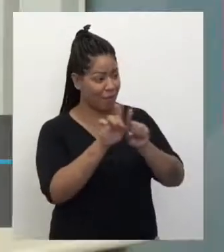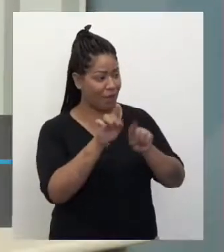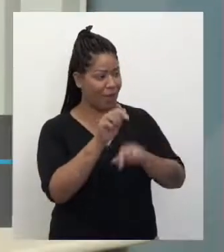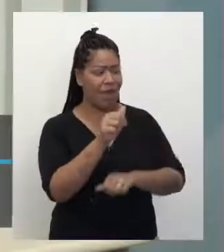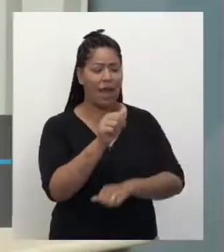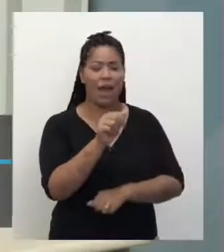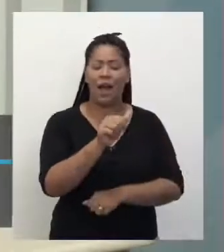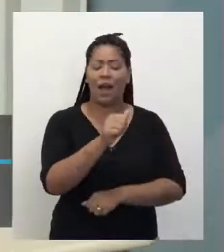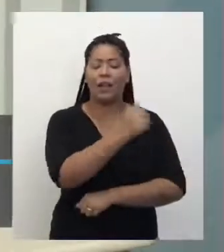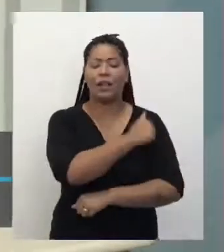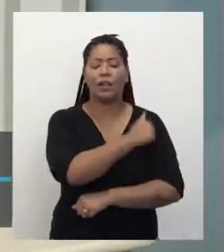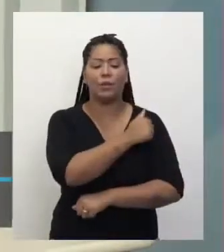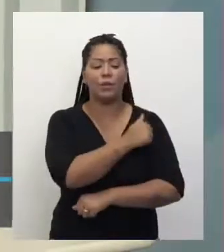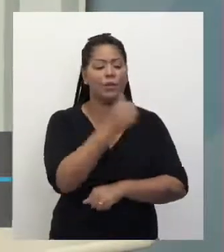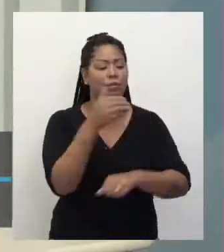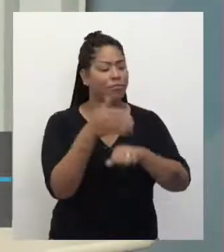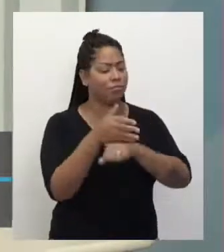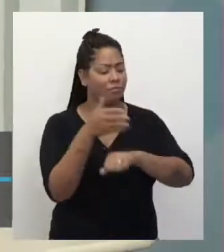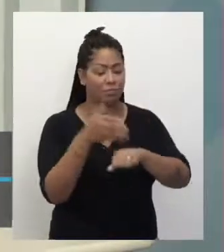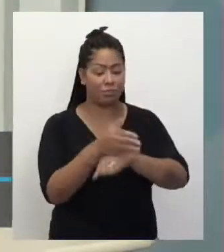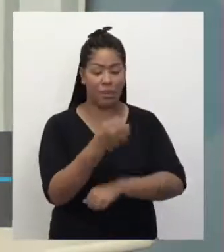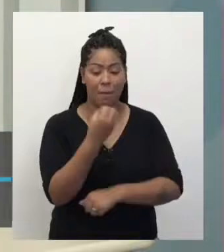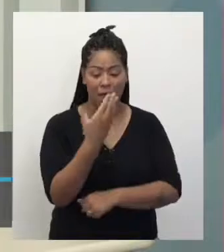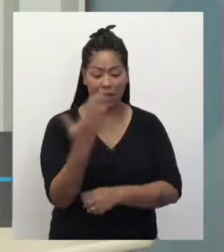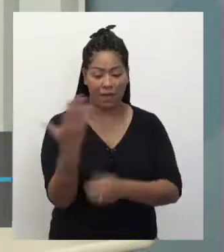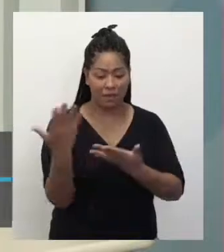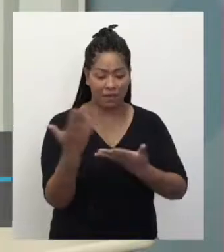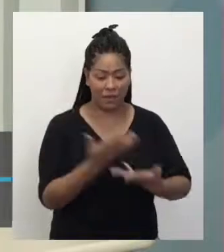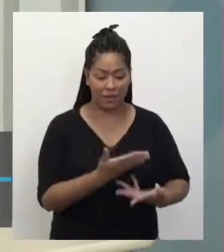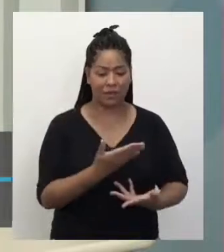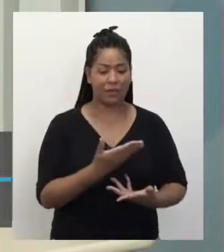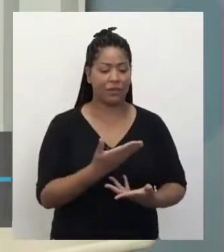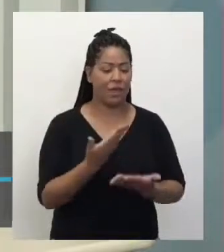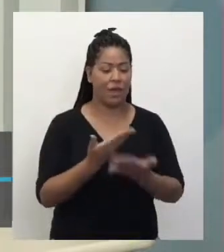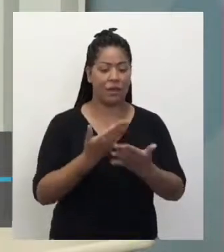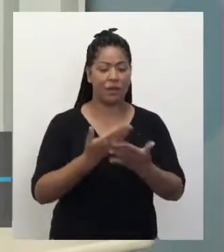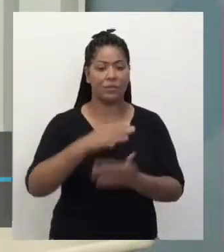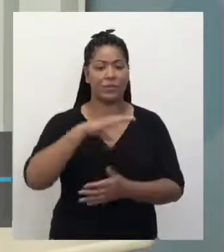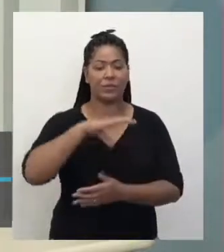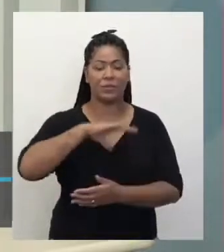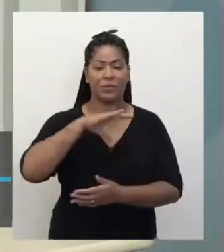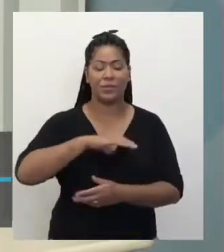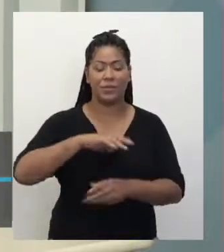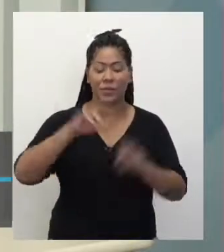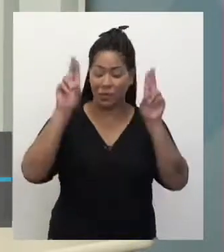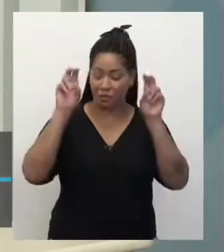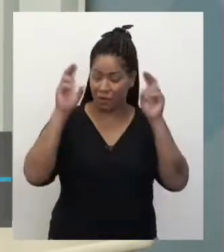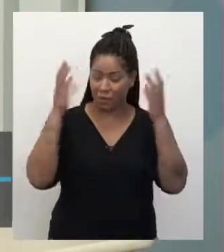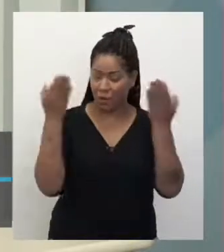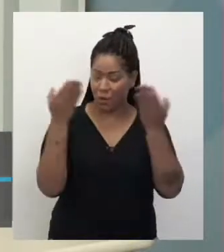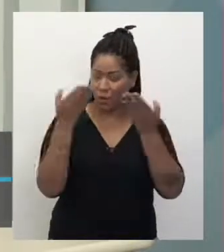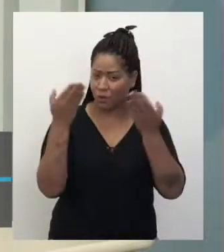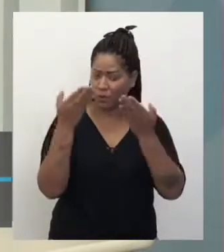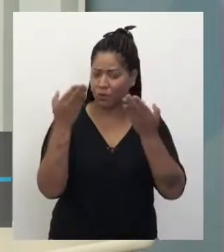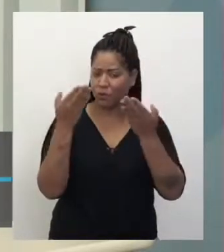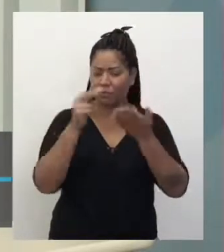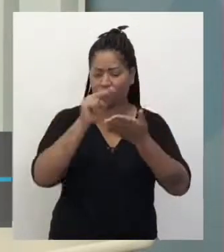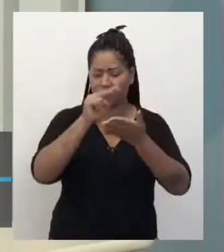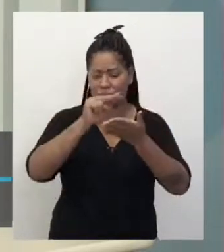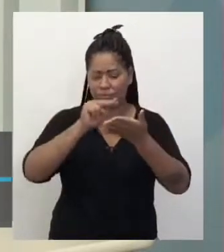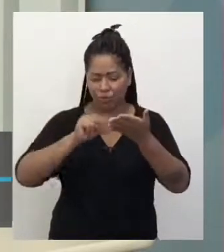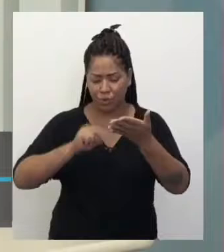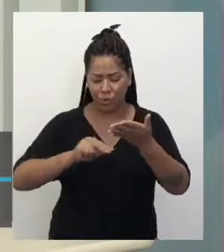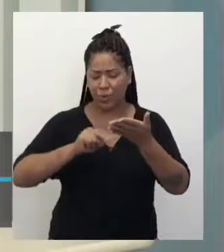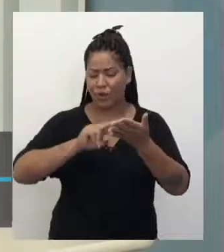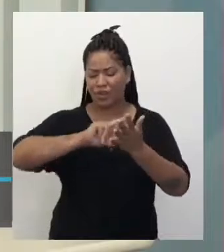professores e os demais, sejam bem-vindos à nossa aula de língua portuguesa. Como a Elaine já falou do nosso tema, hoje nós vamos falar sobre leituras diversas,